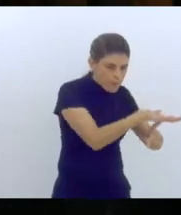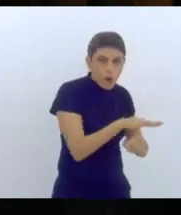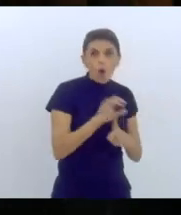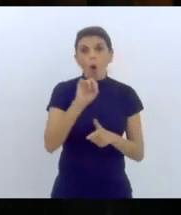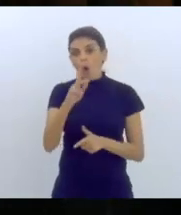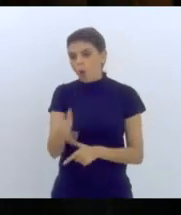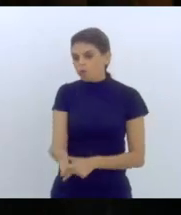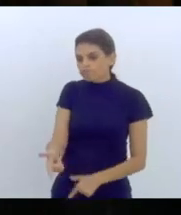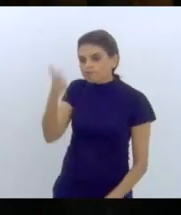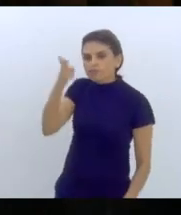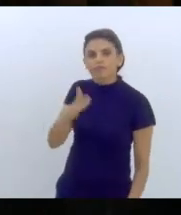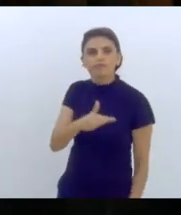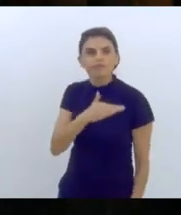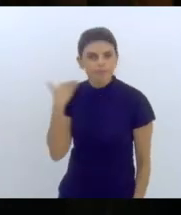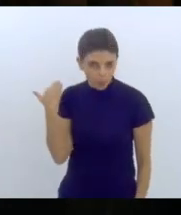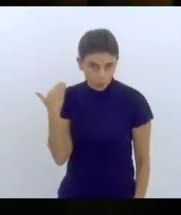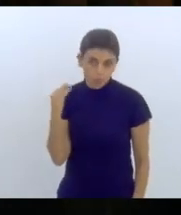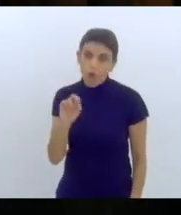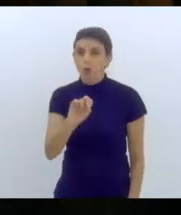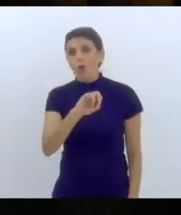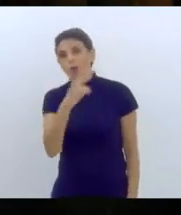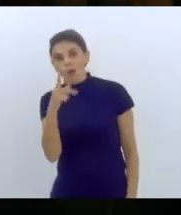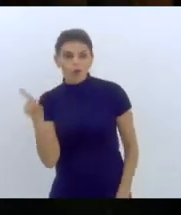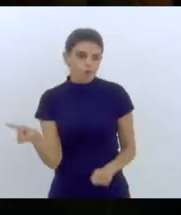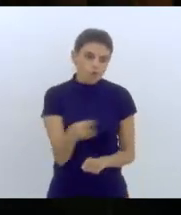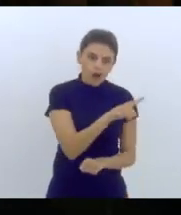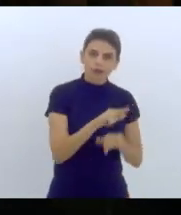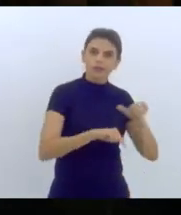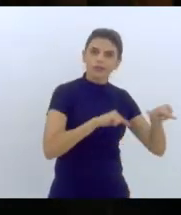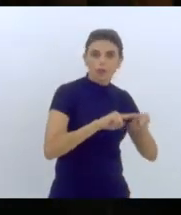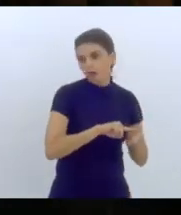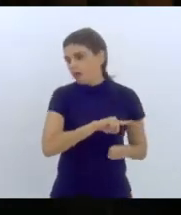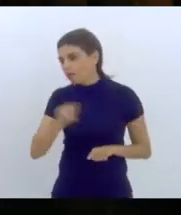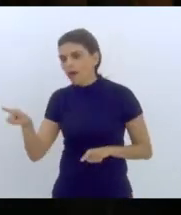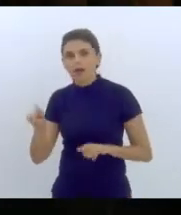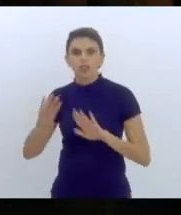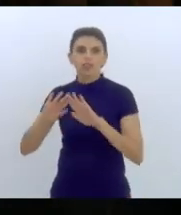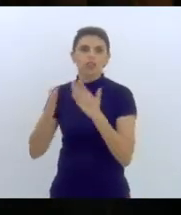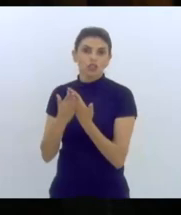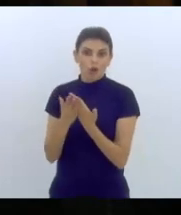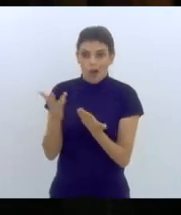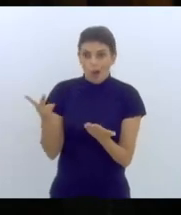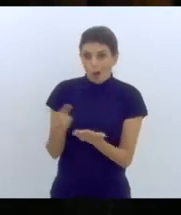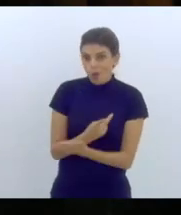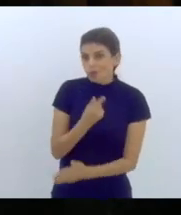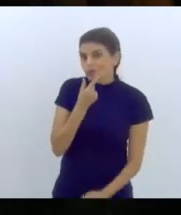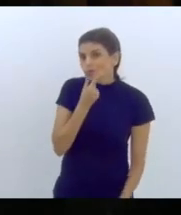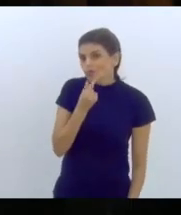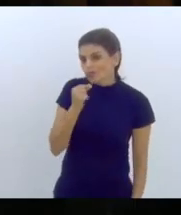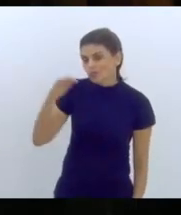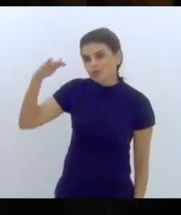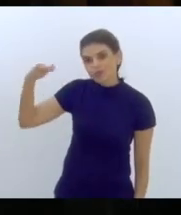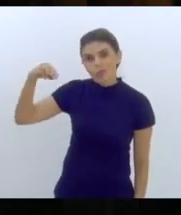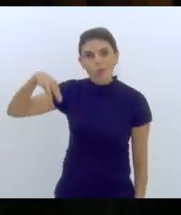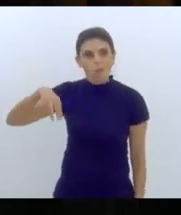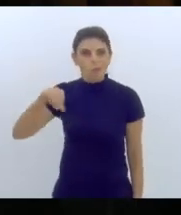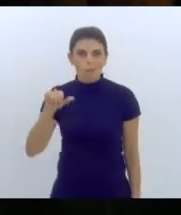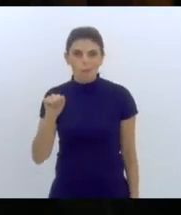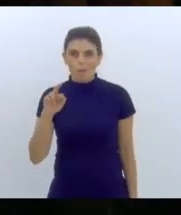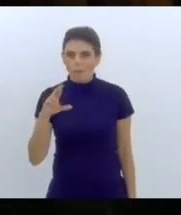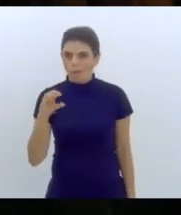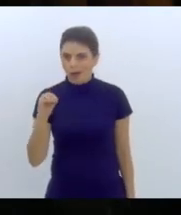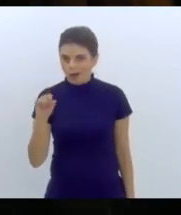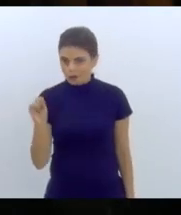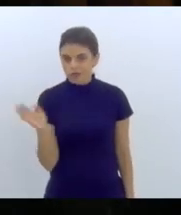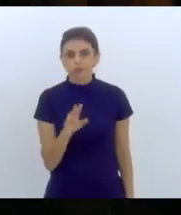matou ela no meio do caminho, seja para ir trabalhar ou seja para ir para a escola, como aconteceu com Marcos Vinícius, quando ia para a escola na Maré e